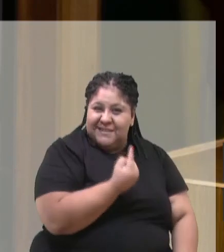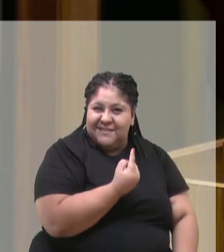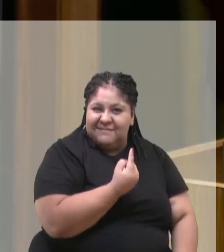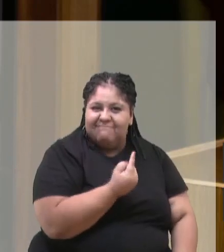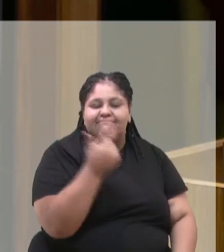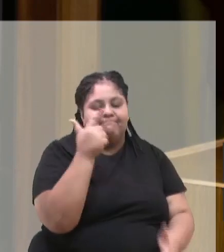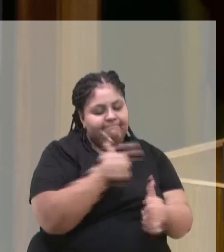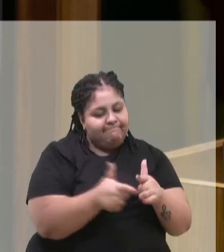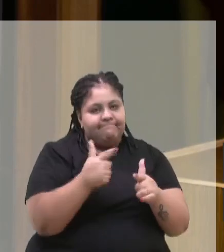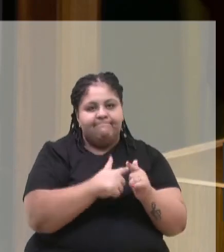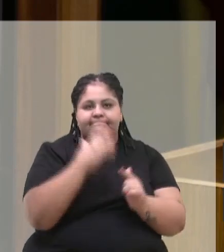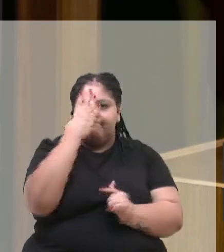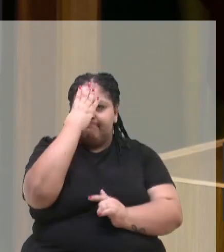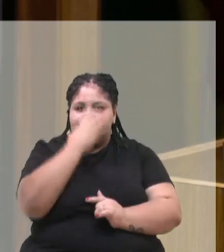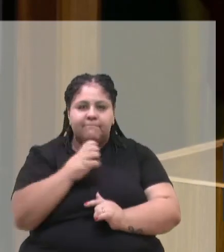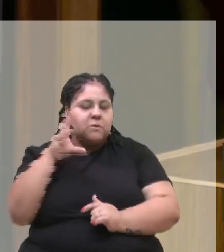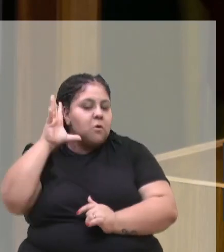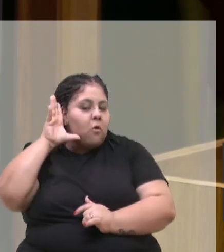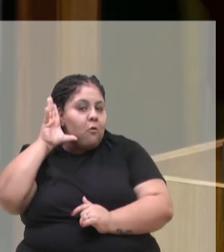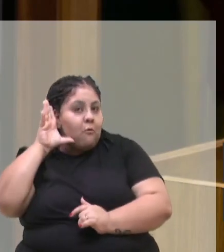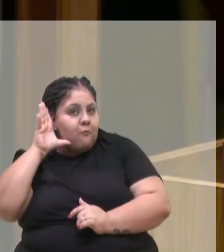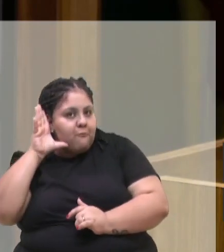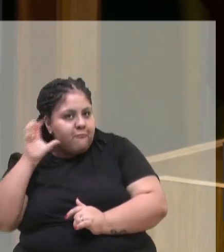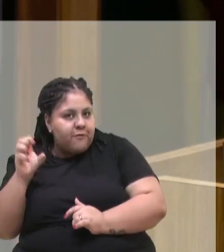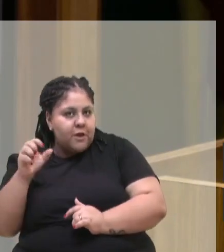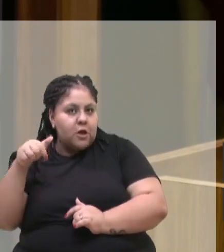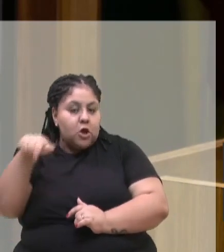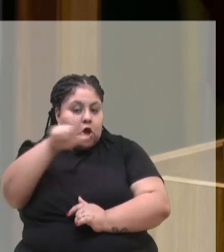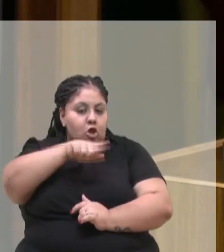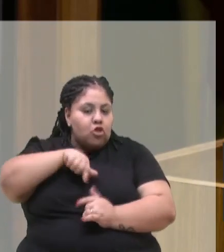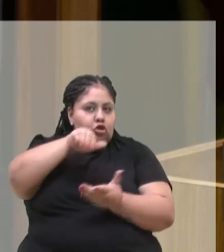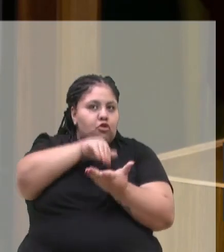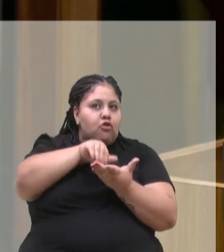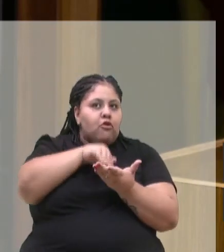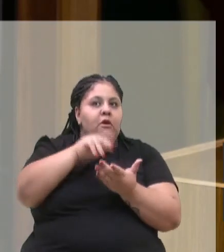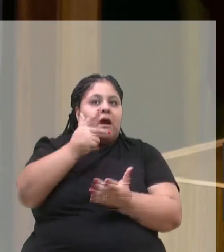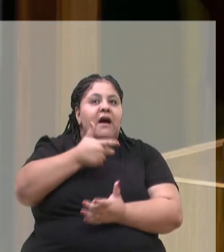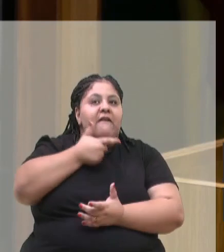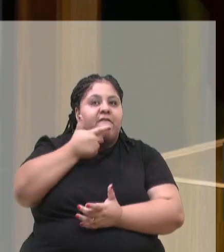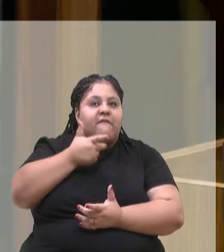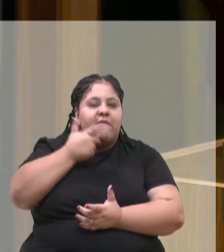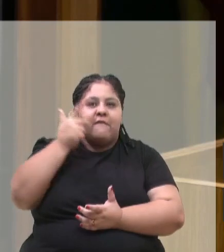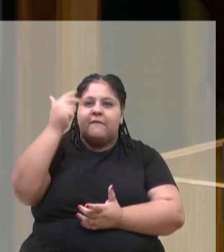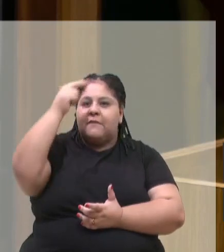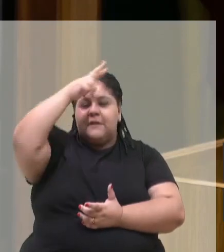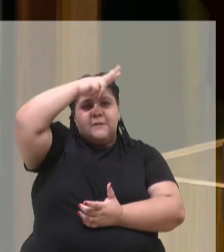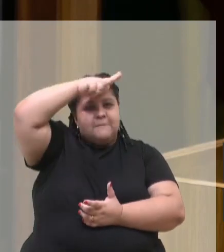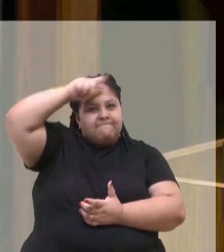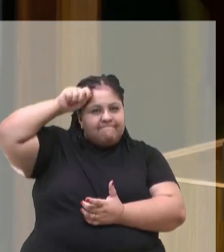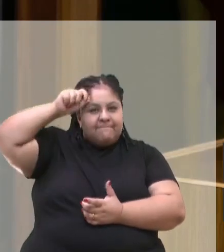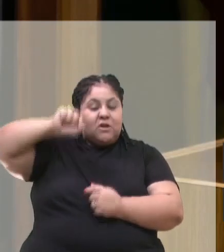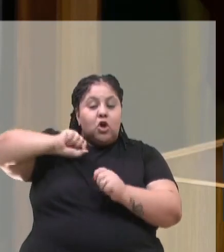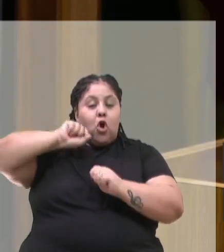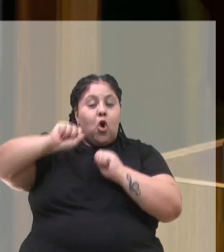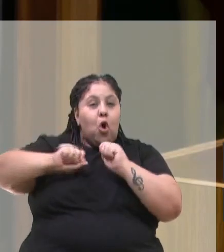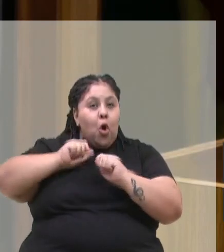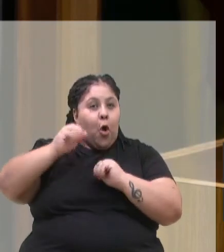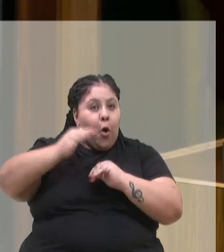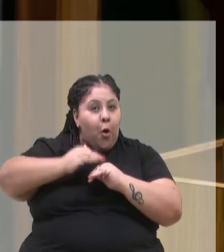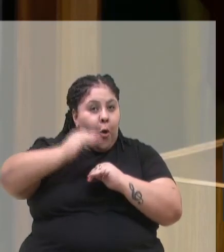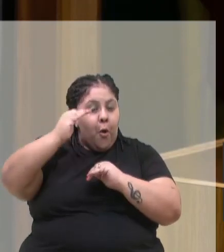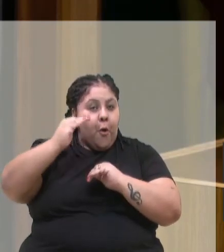séria. Ouvi atentamente o nosso secretário, a fala do prefeito, e eu acho que o que nós temos de